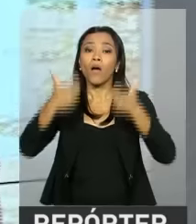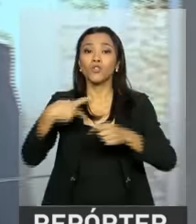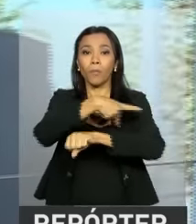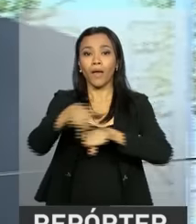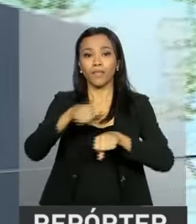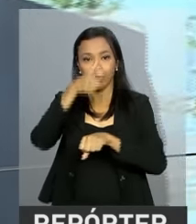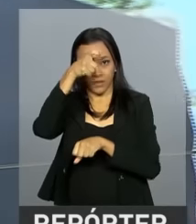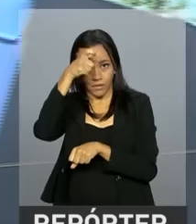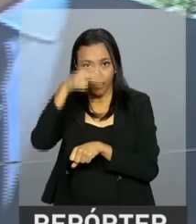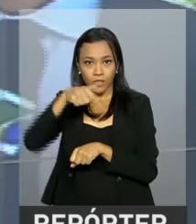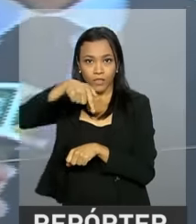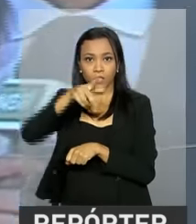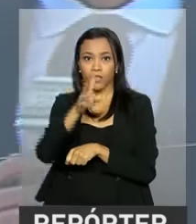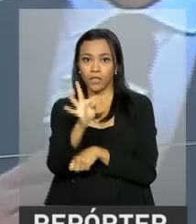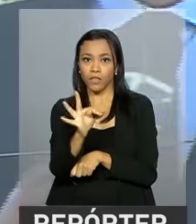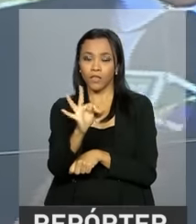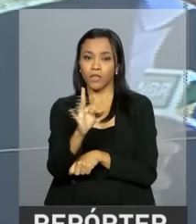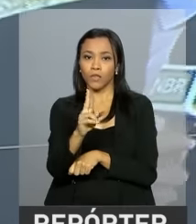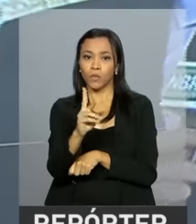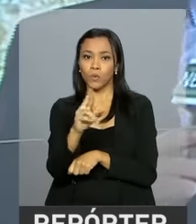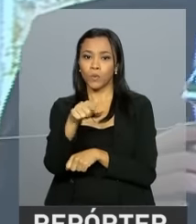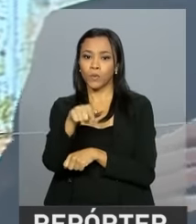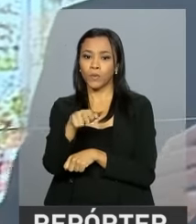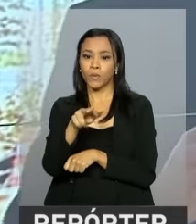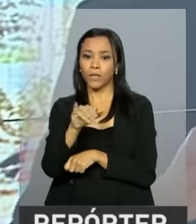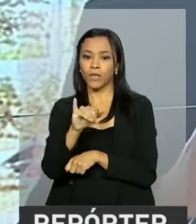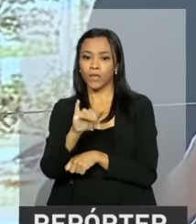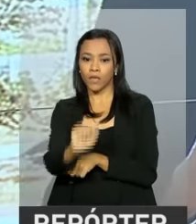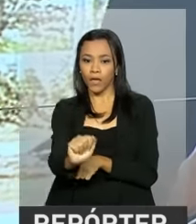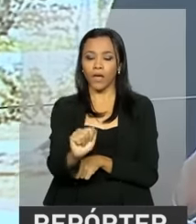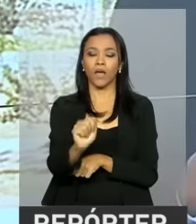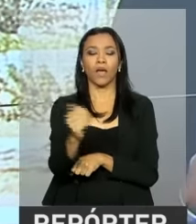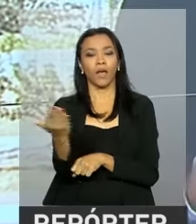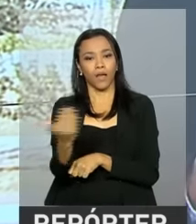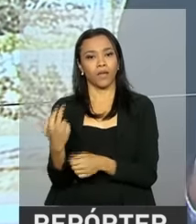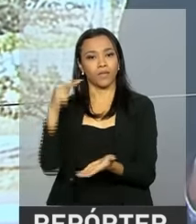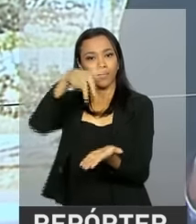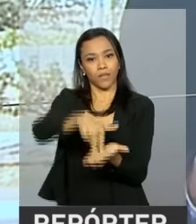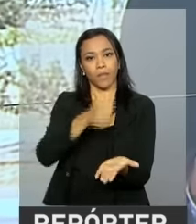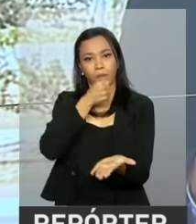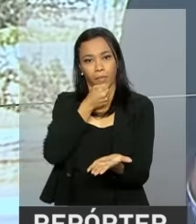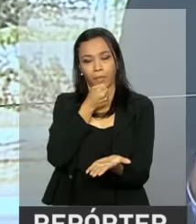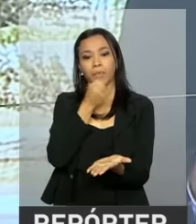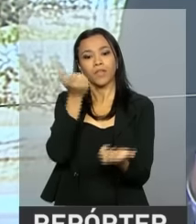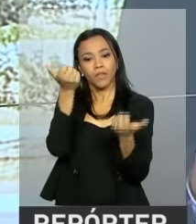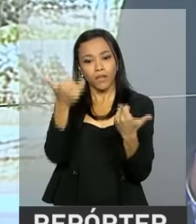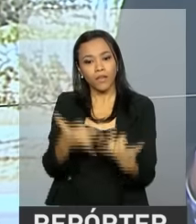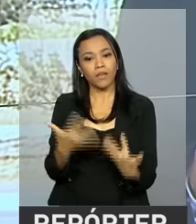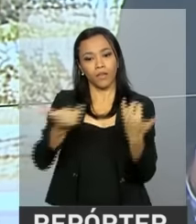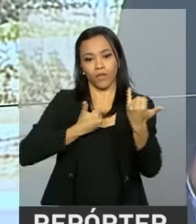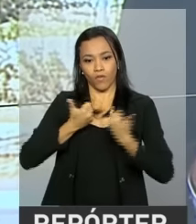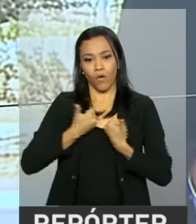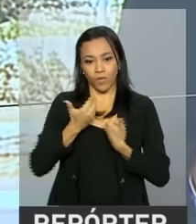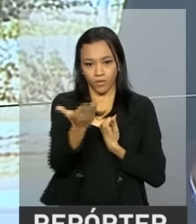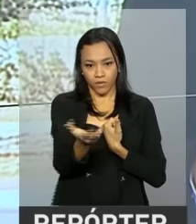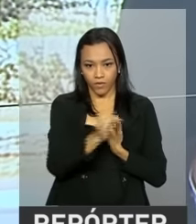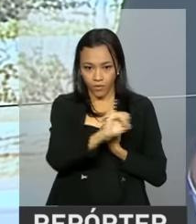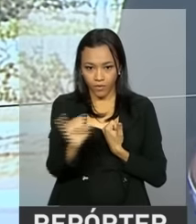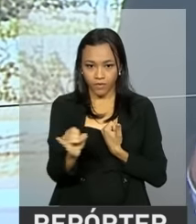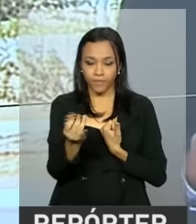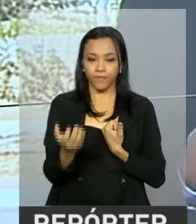repórter Nei Pereira que está lá no na Explanada dos Ministérios e tem as informações pra gente oi Nei